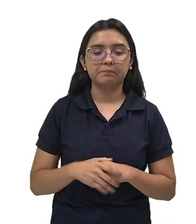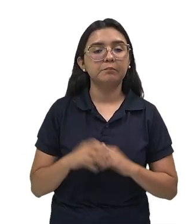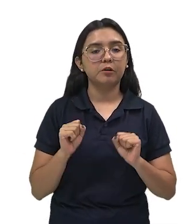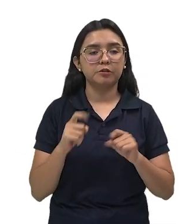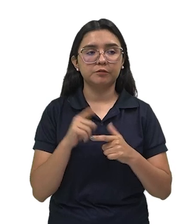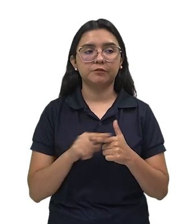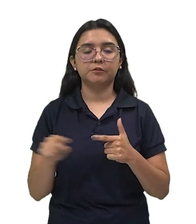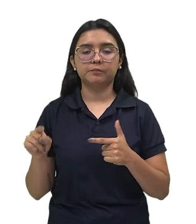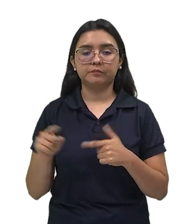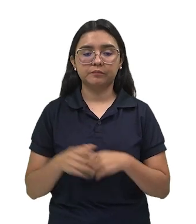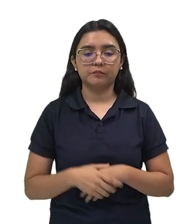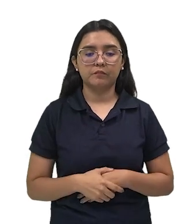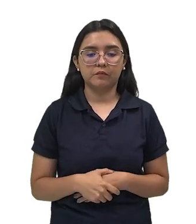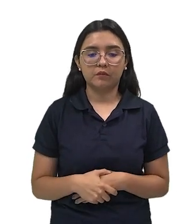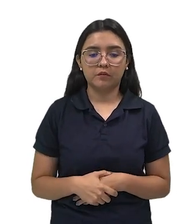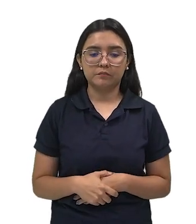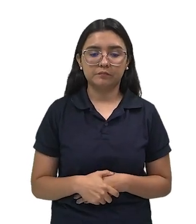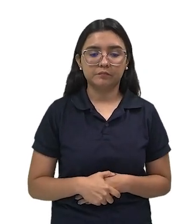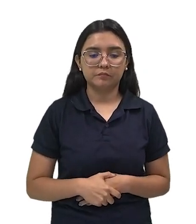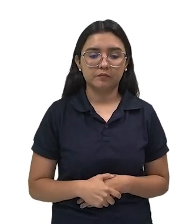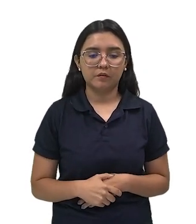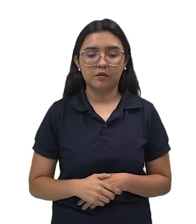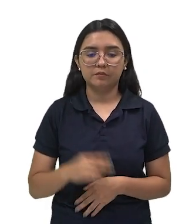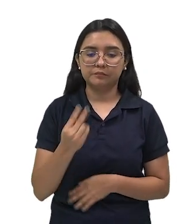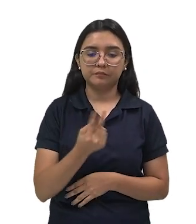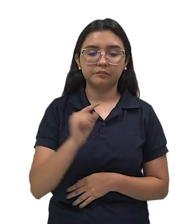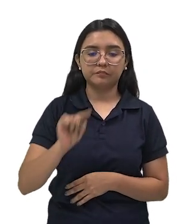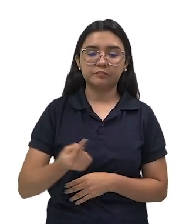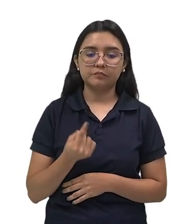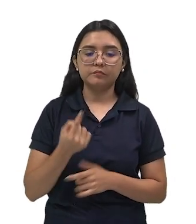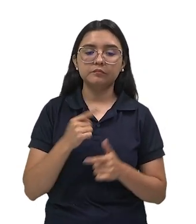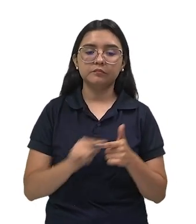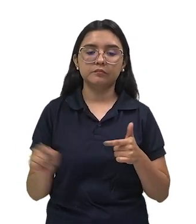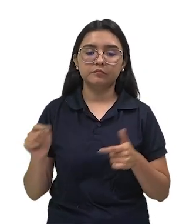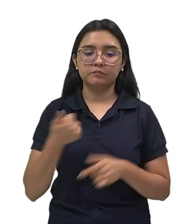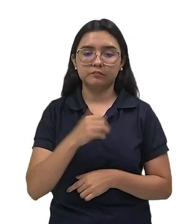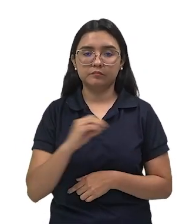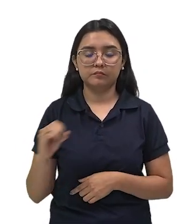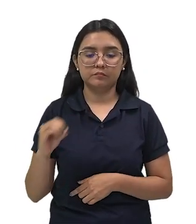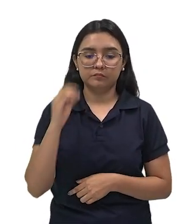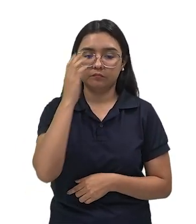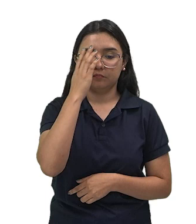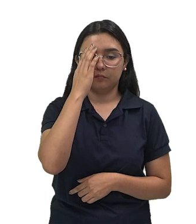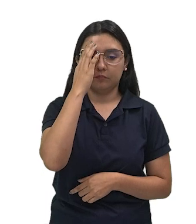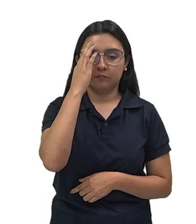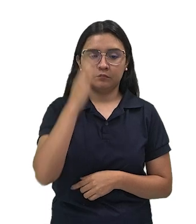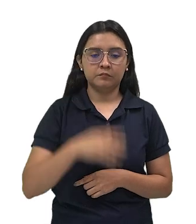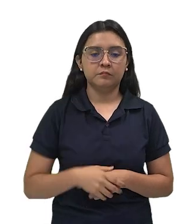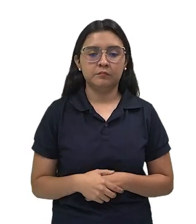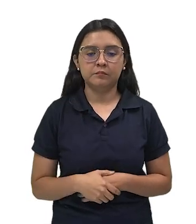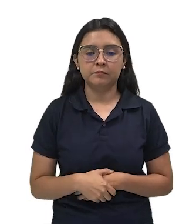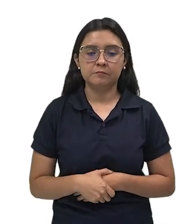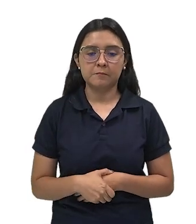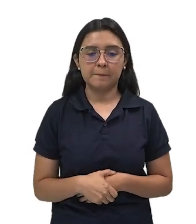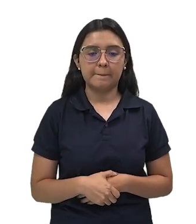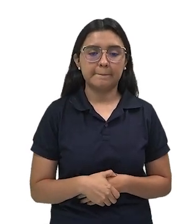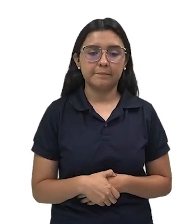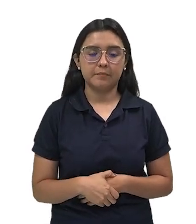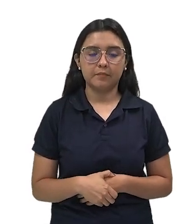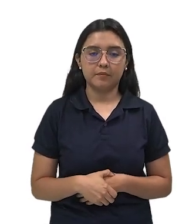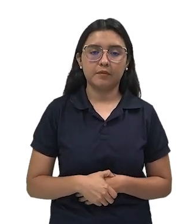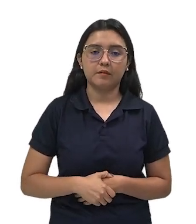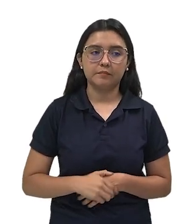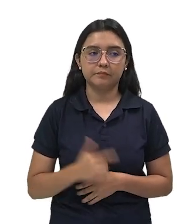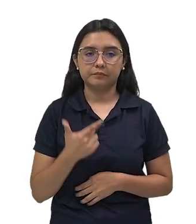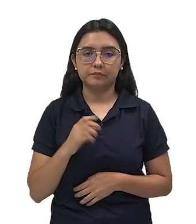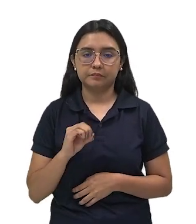dividir, ó. Então, vamos dividir o 2.000 aqui por 100. Então, dividir 2.000 por 100